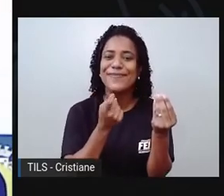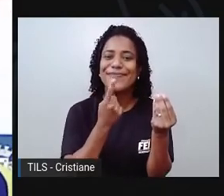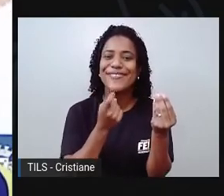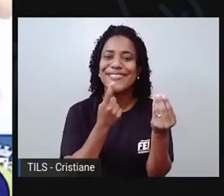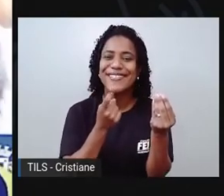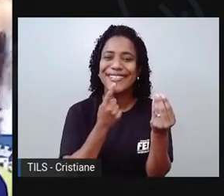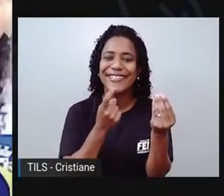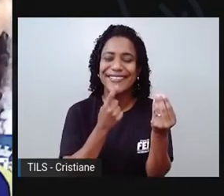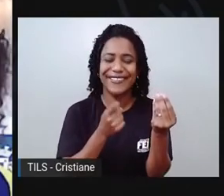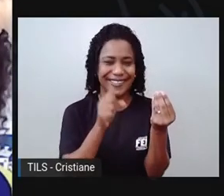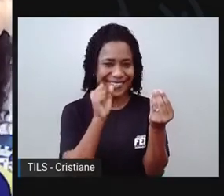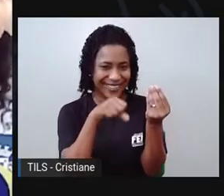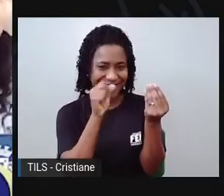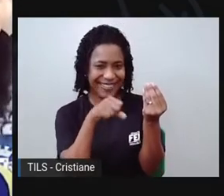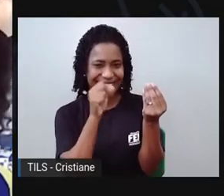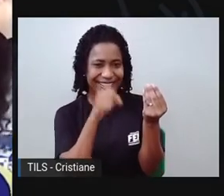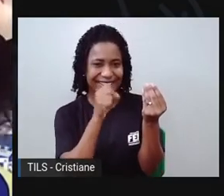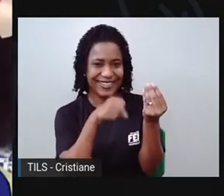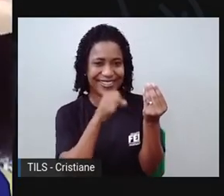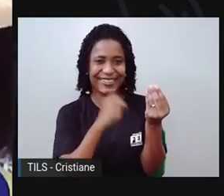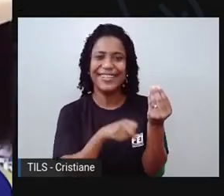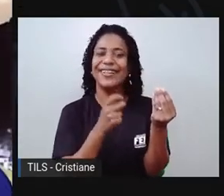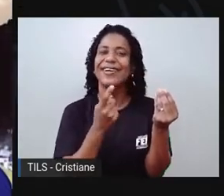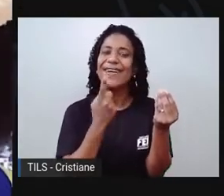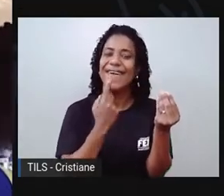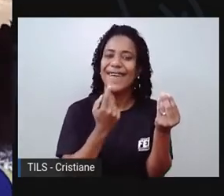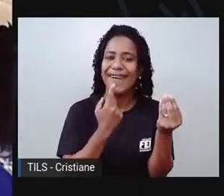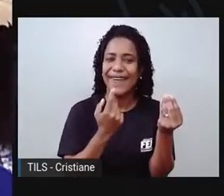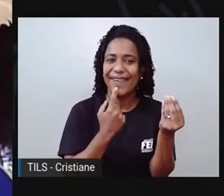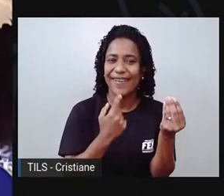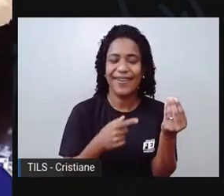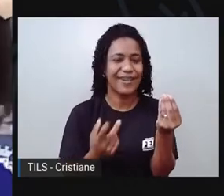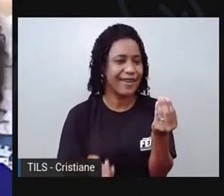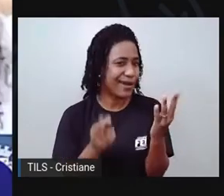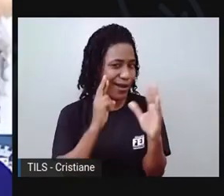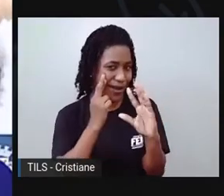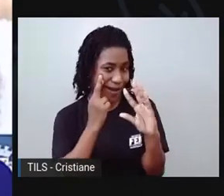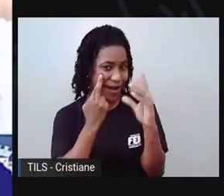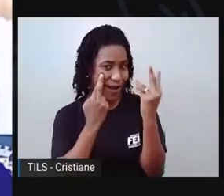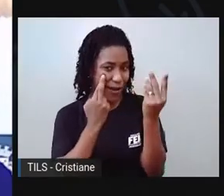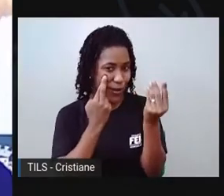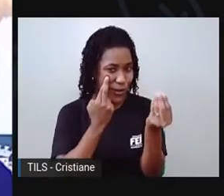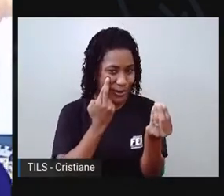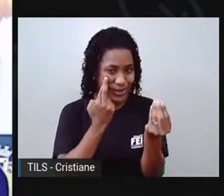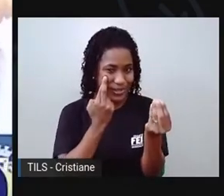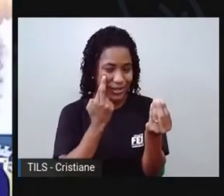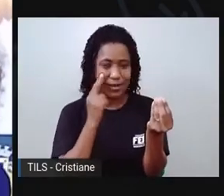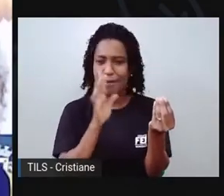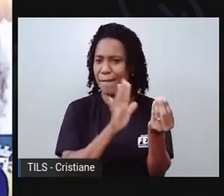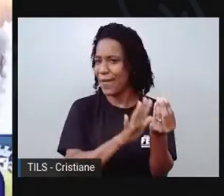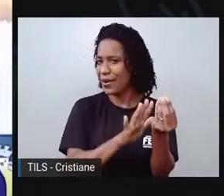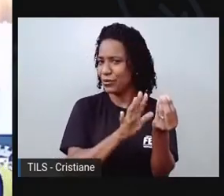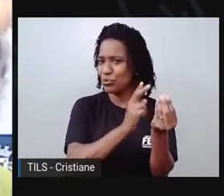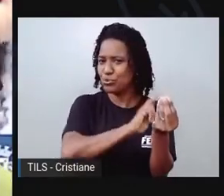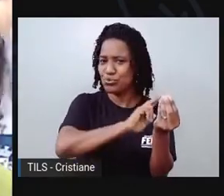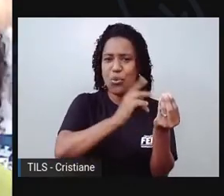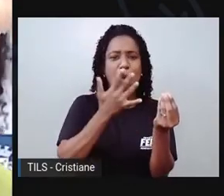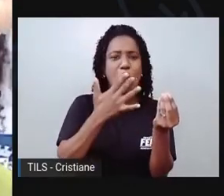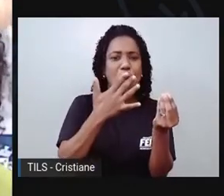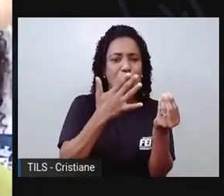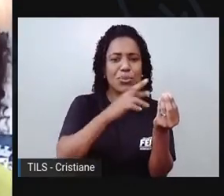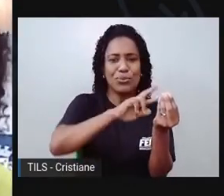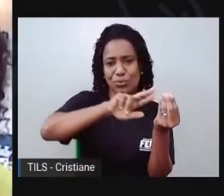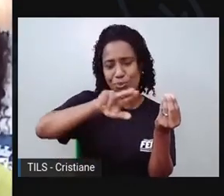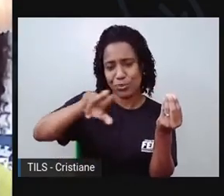Verdade, Procy. Nunca tinha pensado nisso. É. A rosa tem nomes de cor, mas ela tem várias cores.